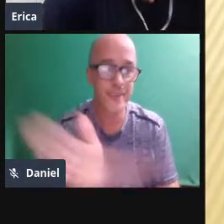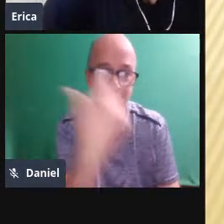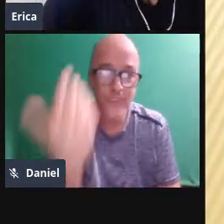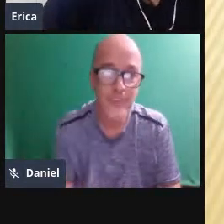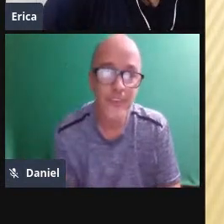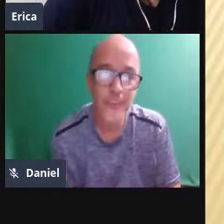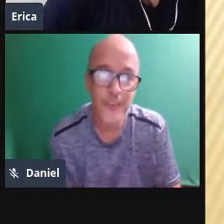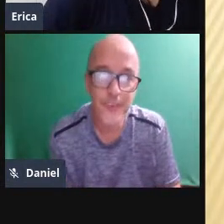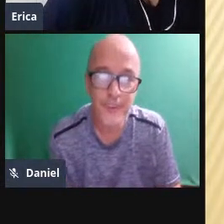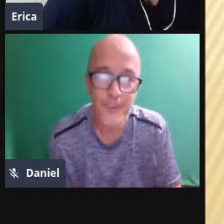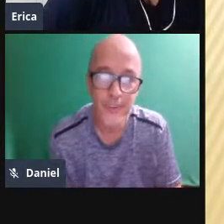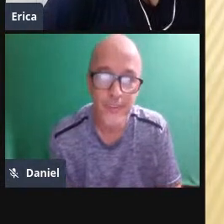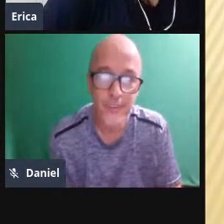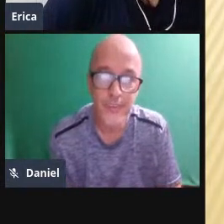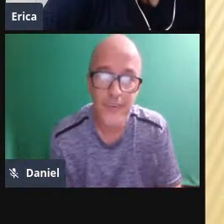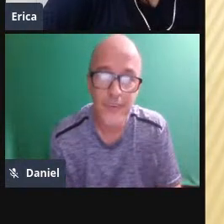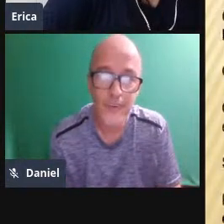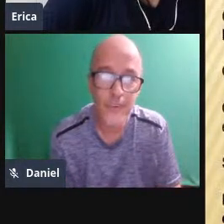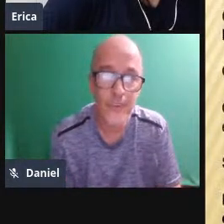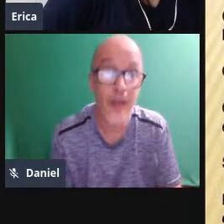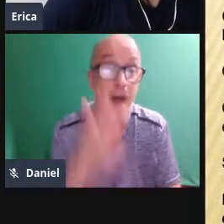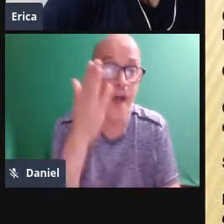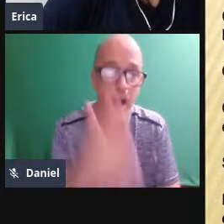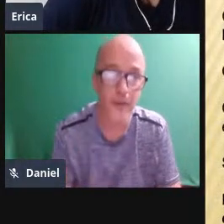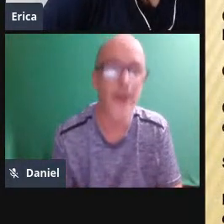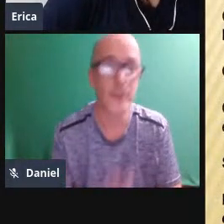muda o jeito de expressar.